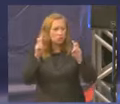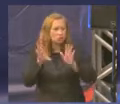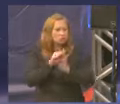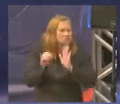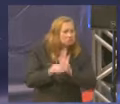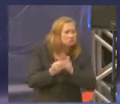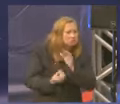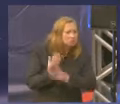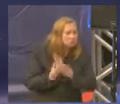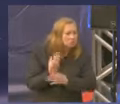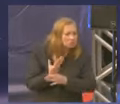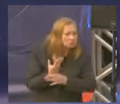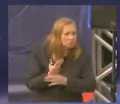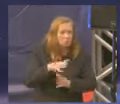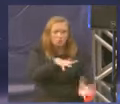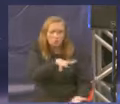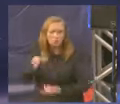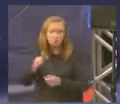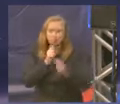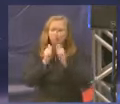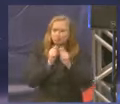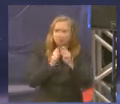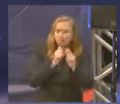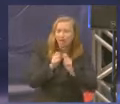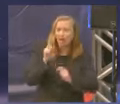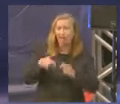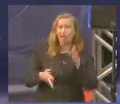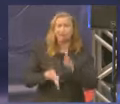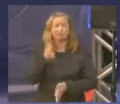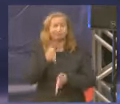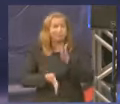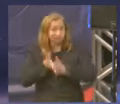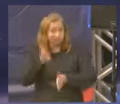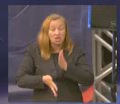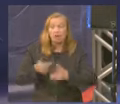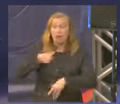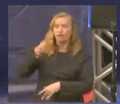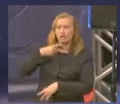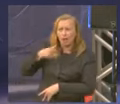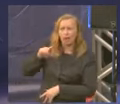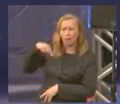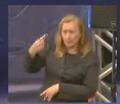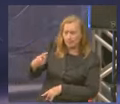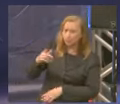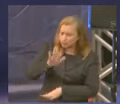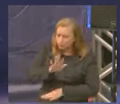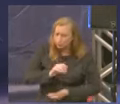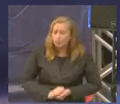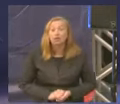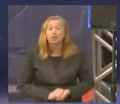de conteúdo no mundo jornalístico, ela é complicada e eu vou falar disso mais à frente.